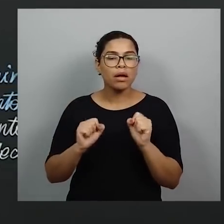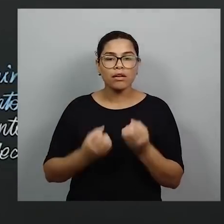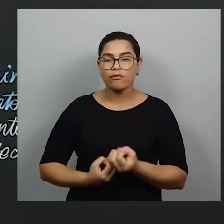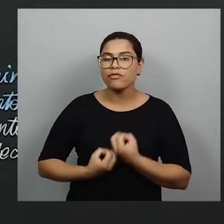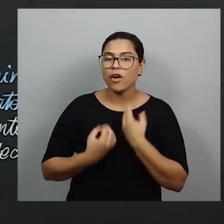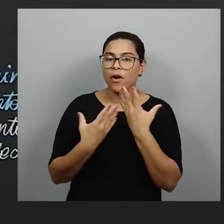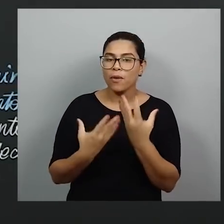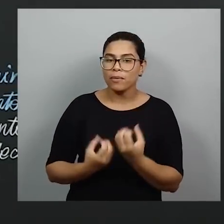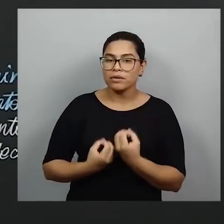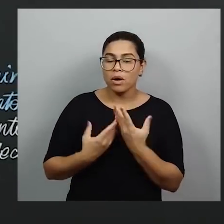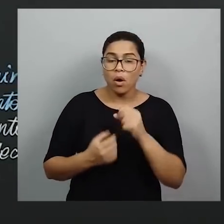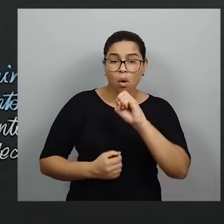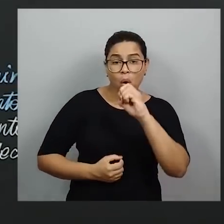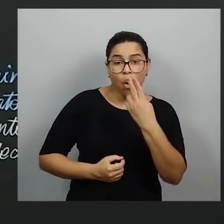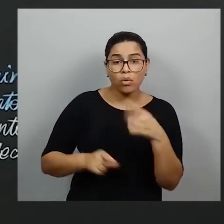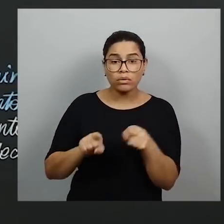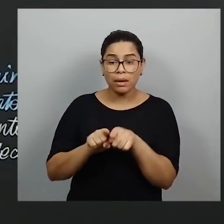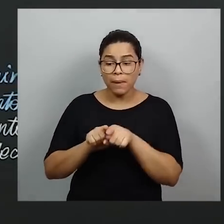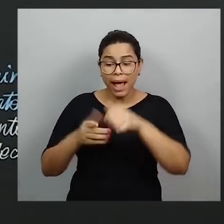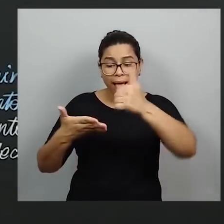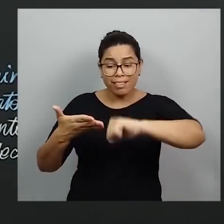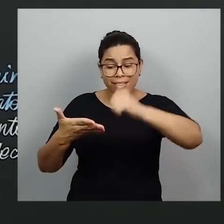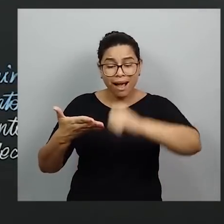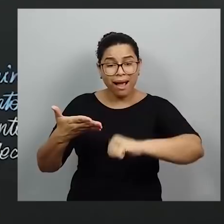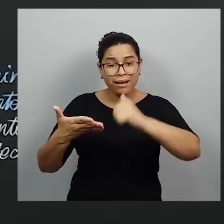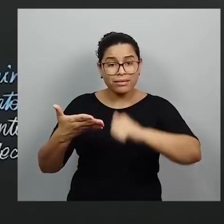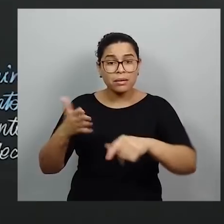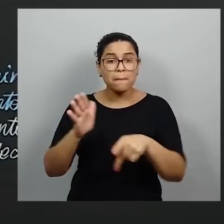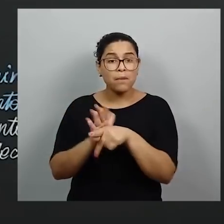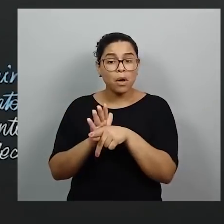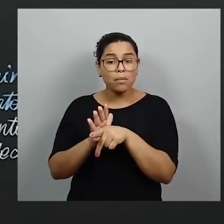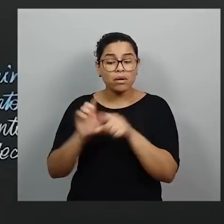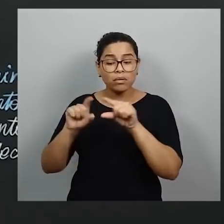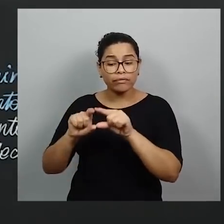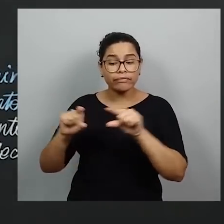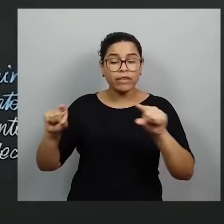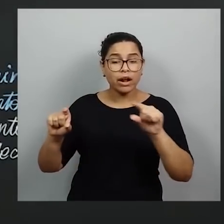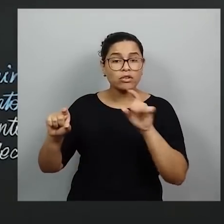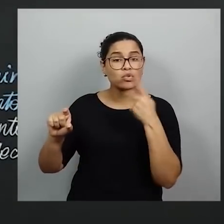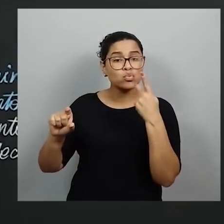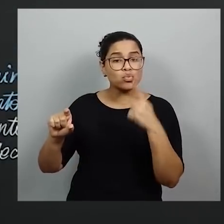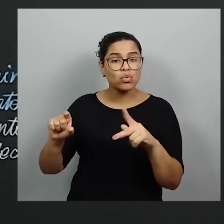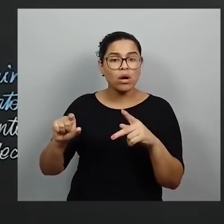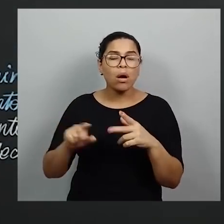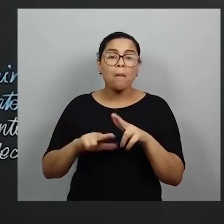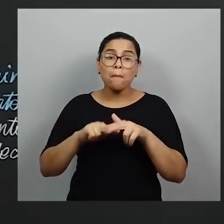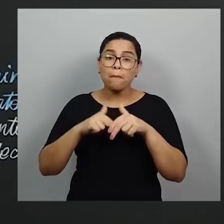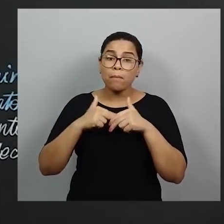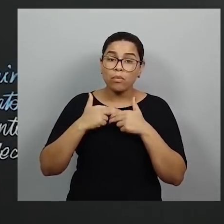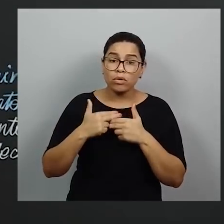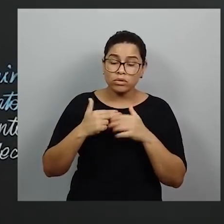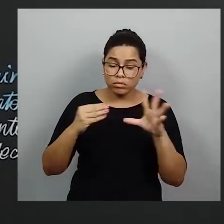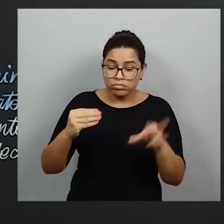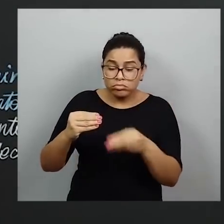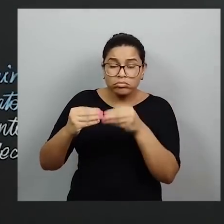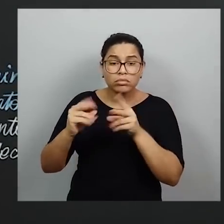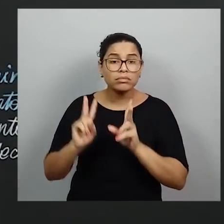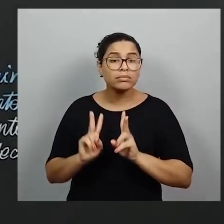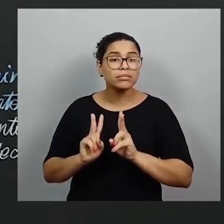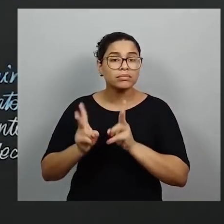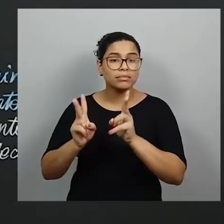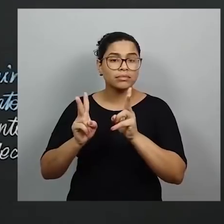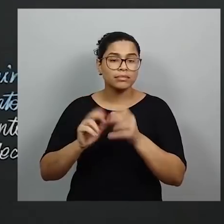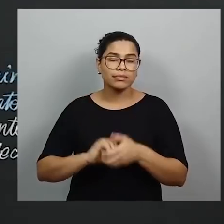a análise da sua oração e a construção da sua oração. Por isso que a gente diz que integra a oração,